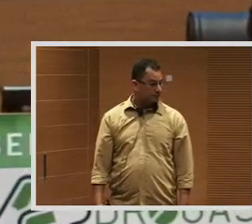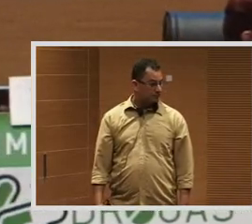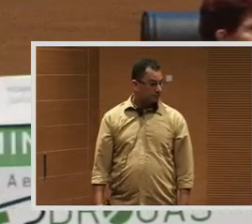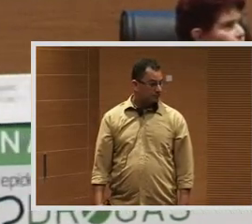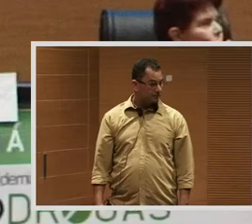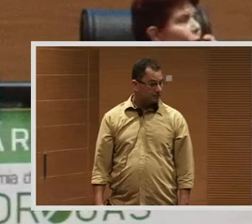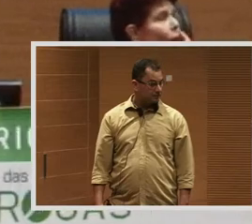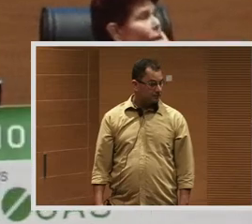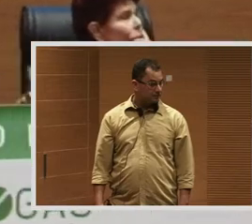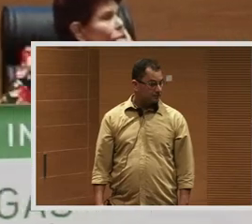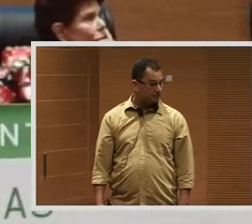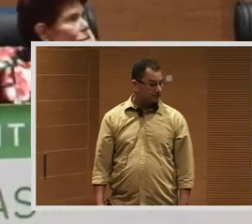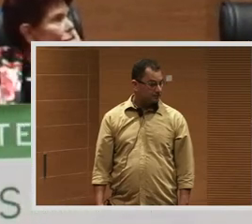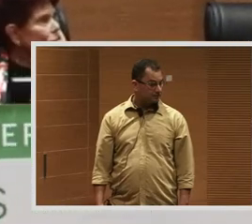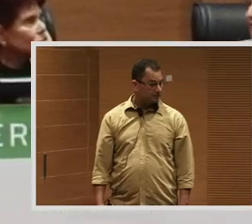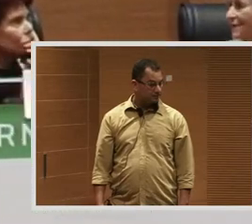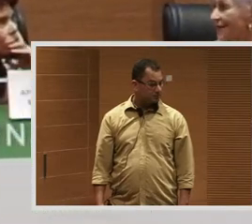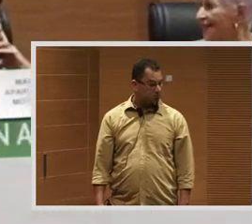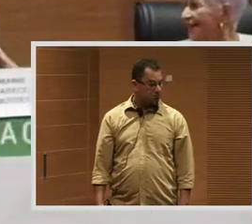Alô.